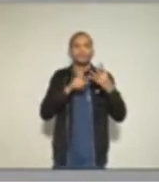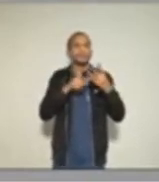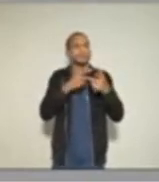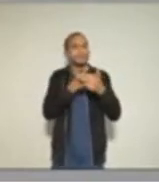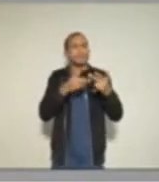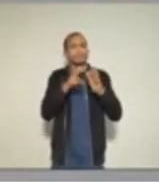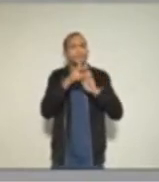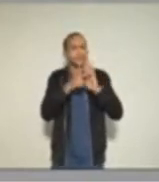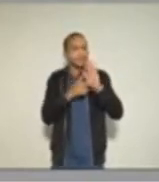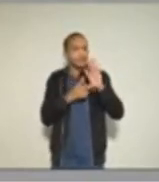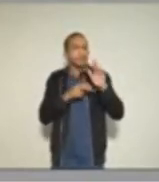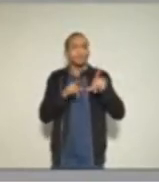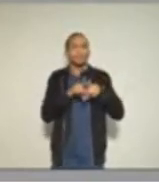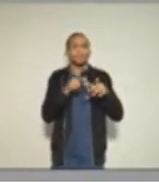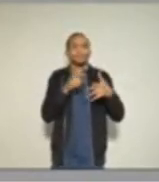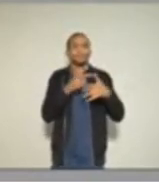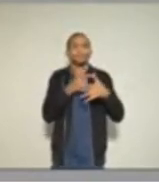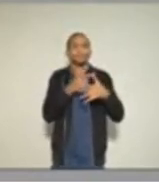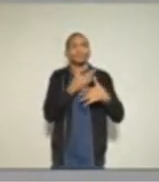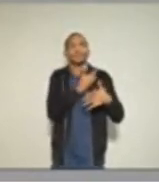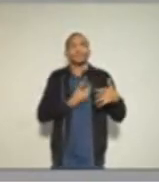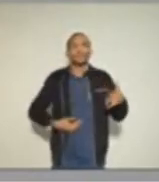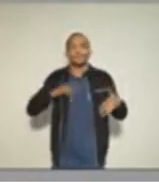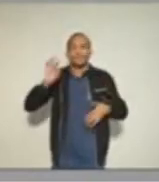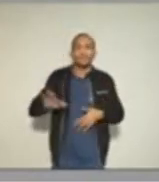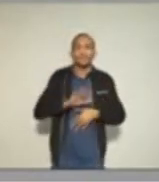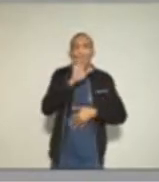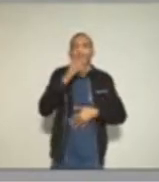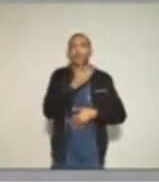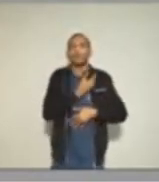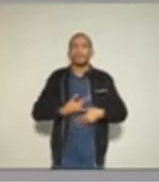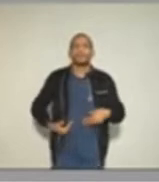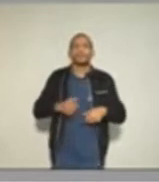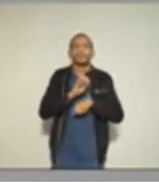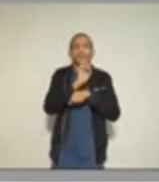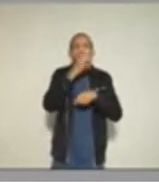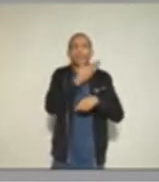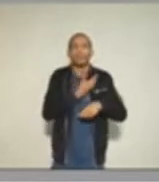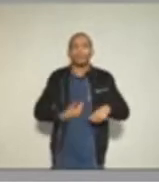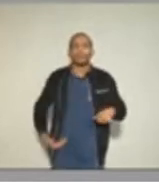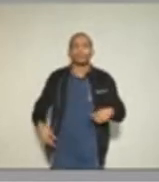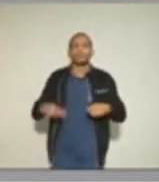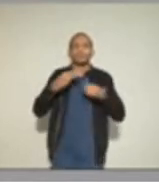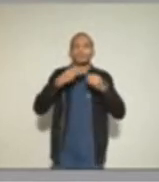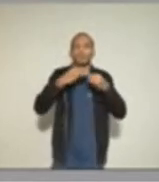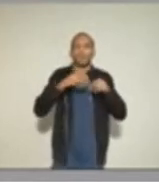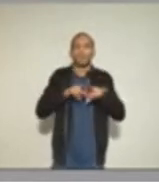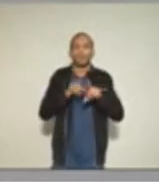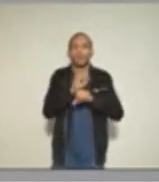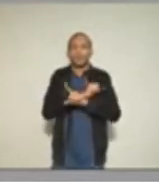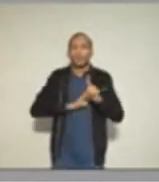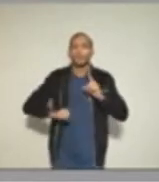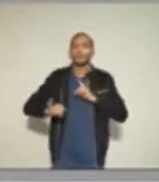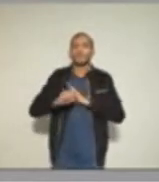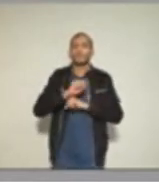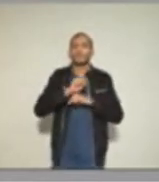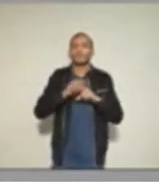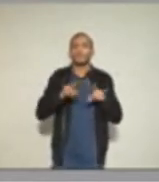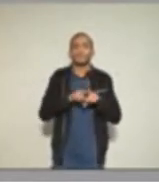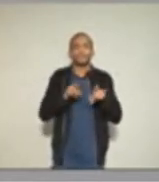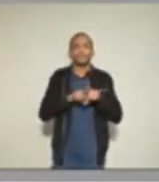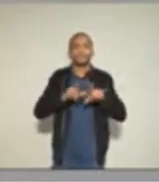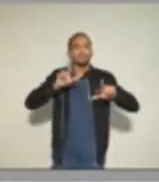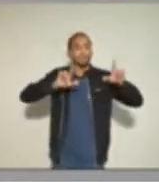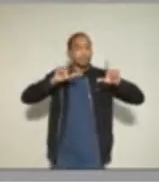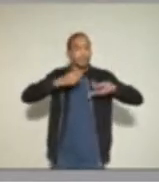reguladores, governo federal, governo estadual, o nosso próprio governo municipal, a sociedade, a